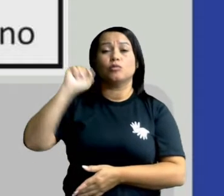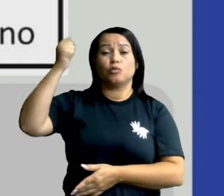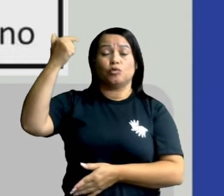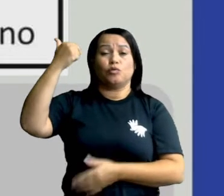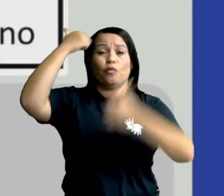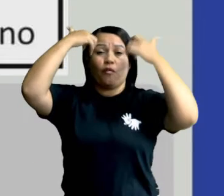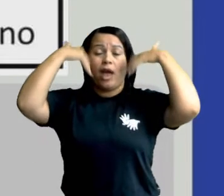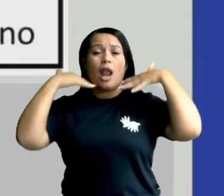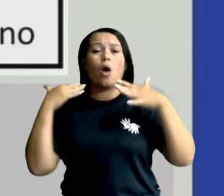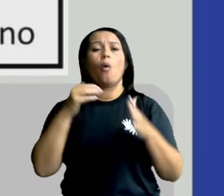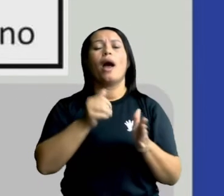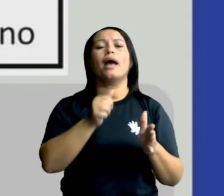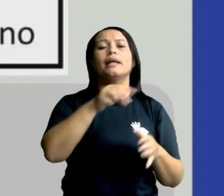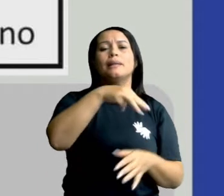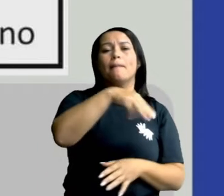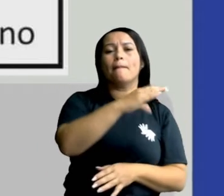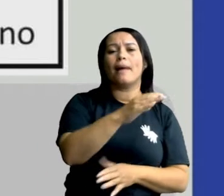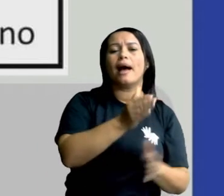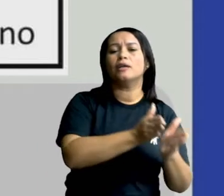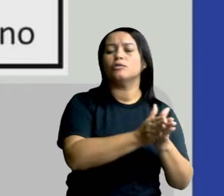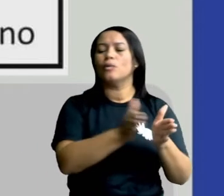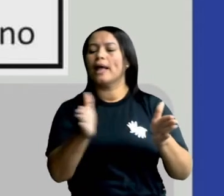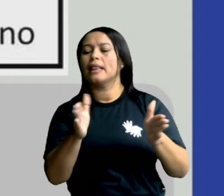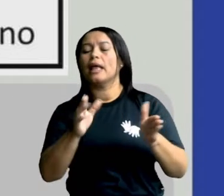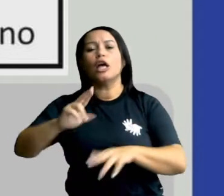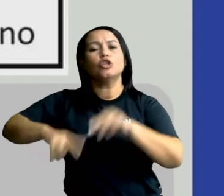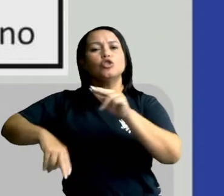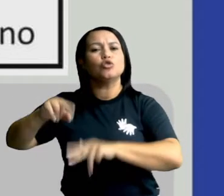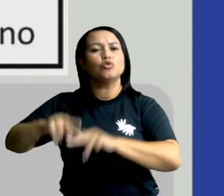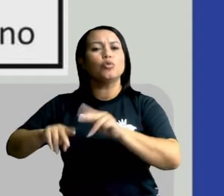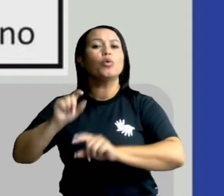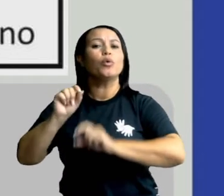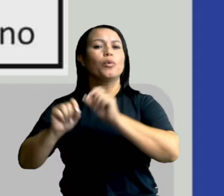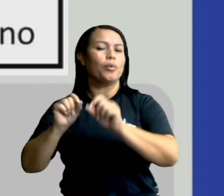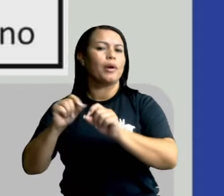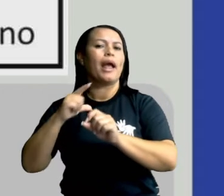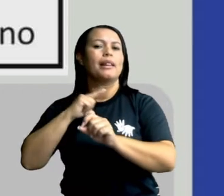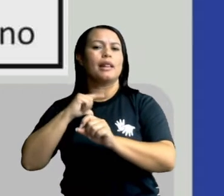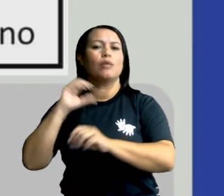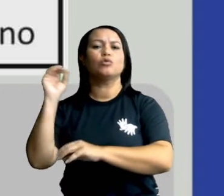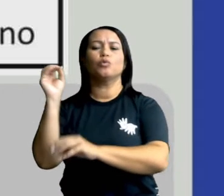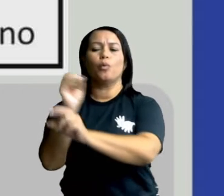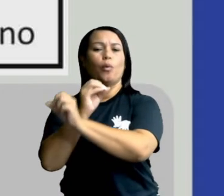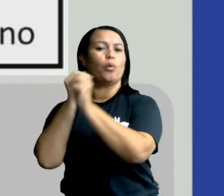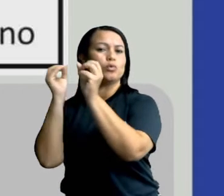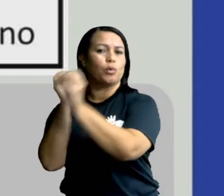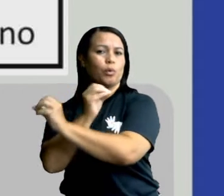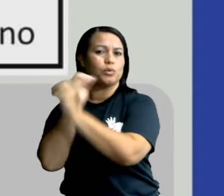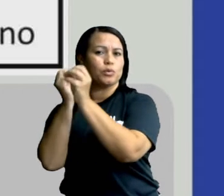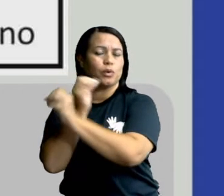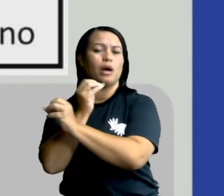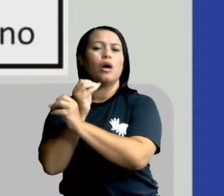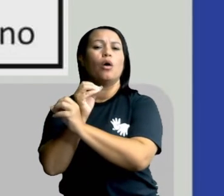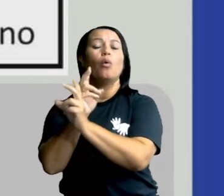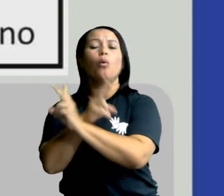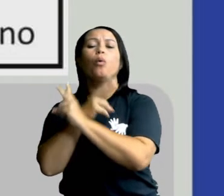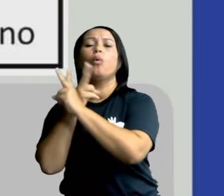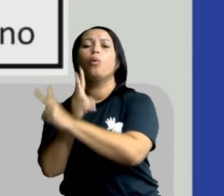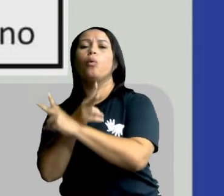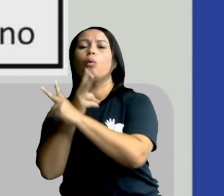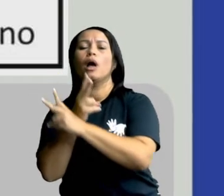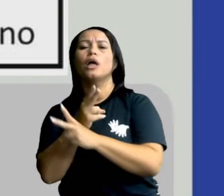março até junho a gente tem aí o outono. E aí, junho